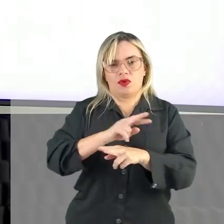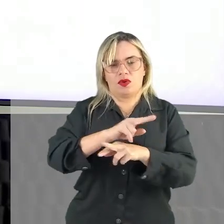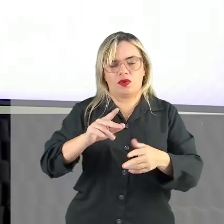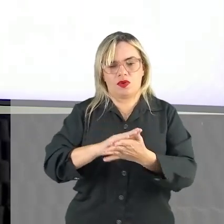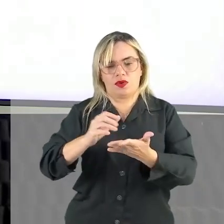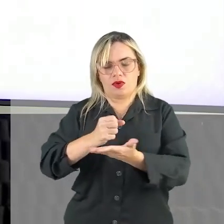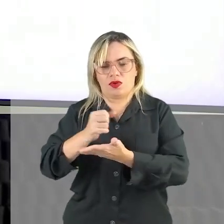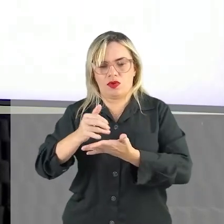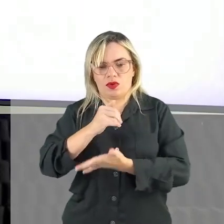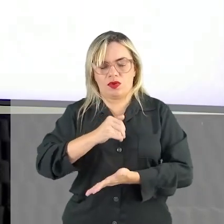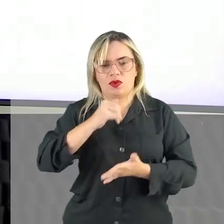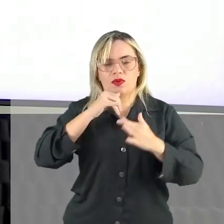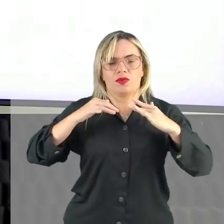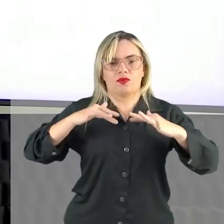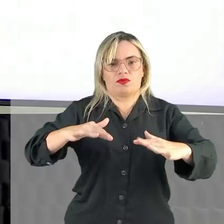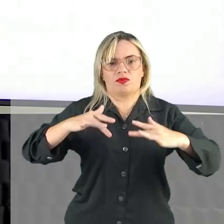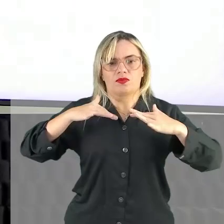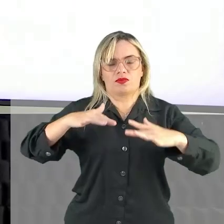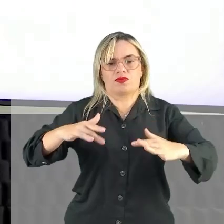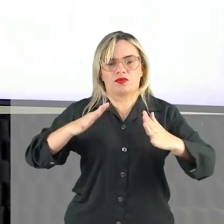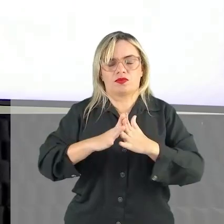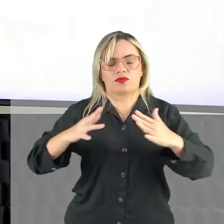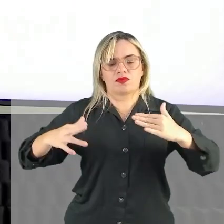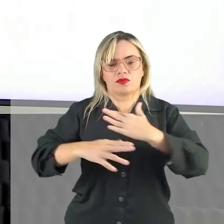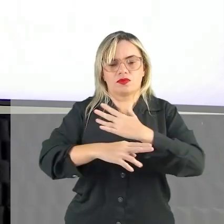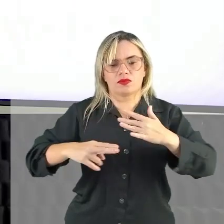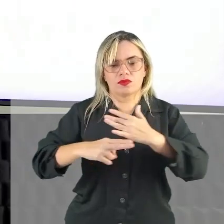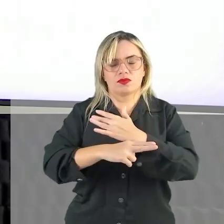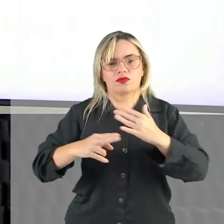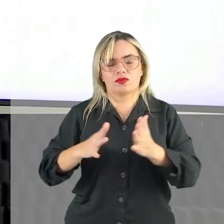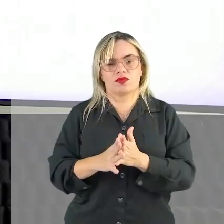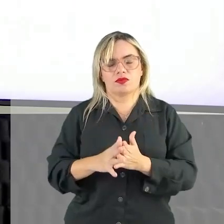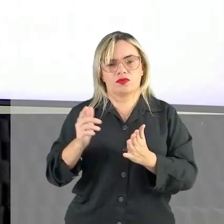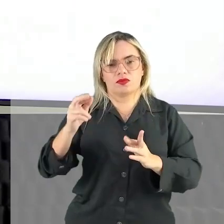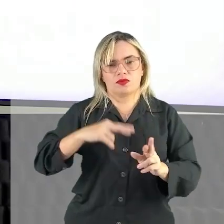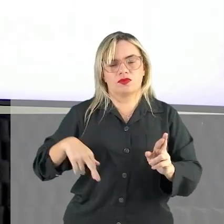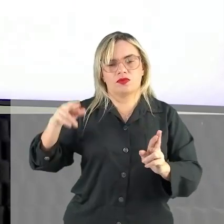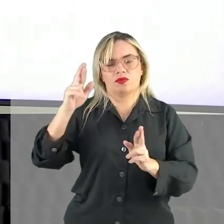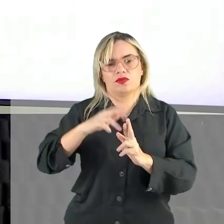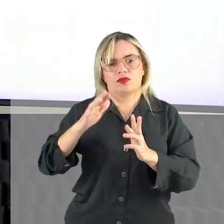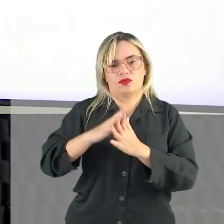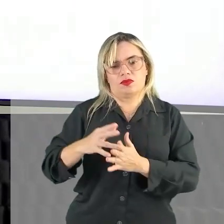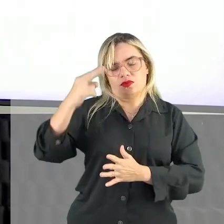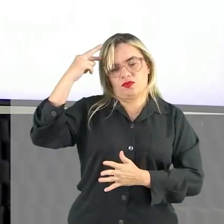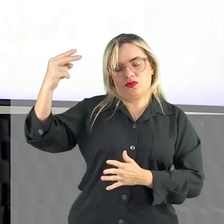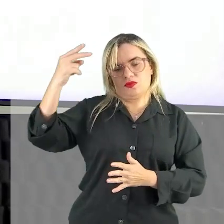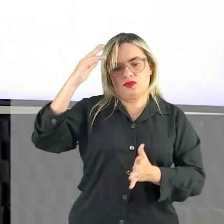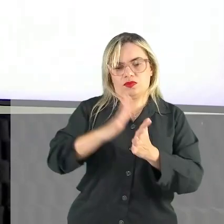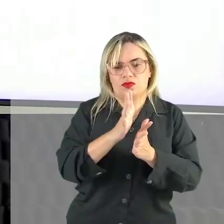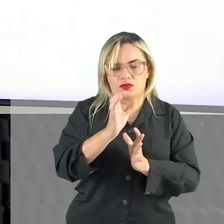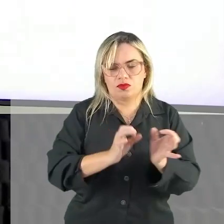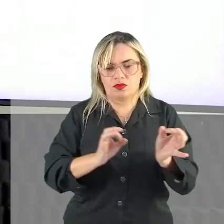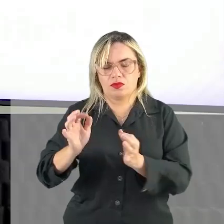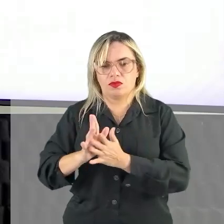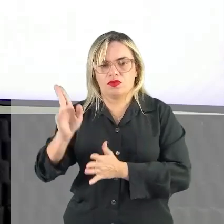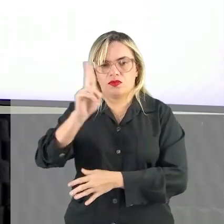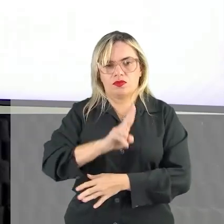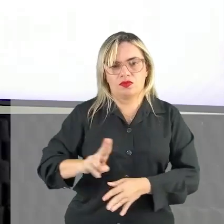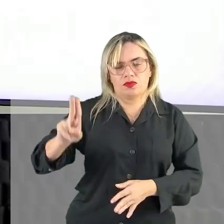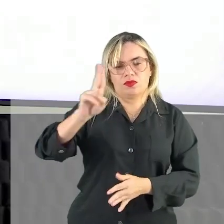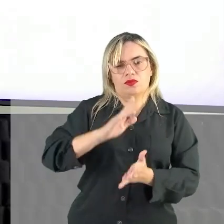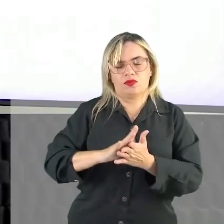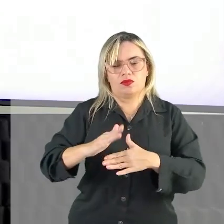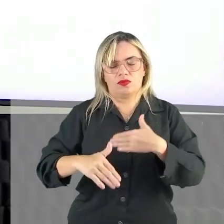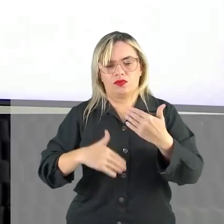básico sobre mobilidade urbana, se eu trago uma referência histórica da urbanização, eu utilizo isso dentro do meu